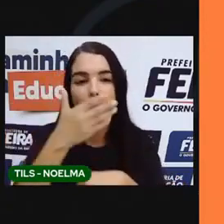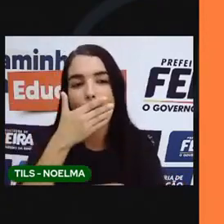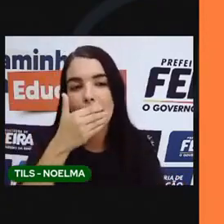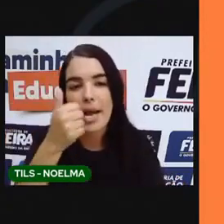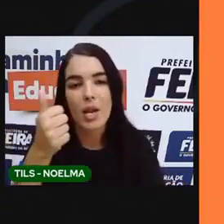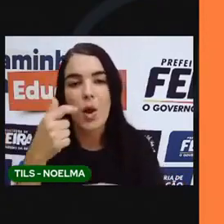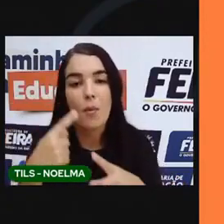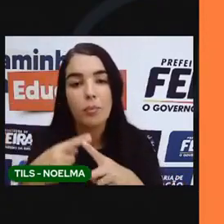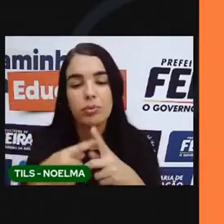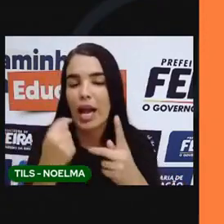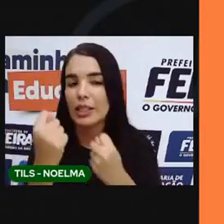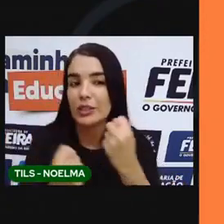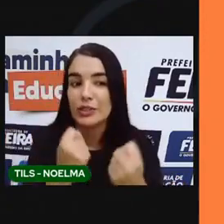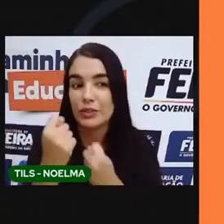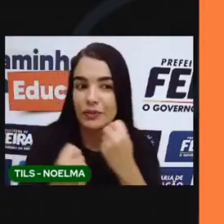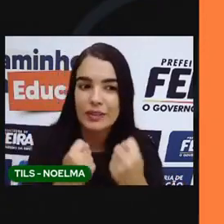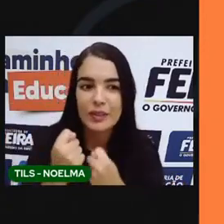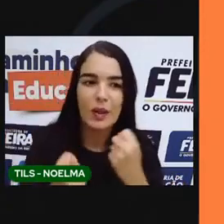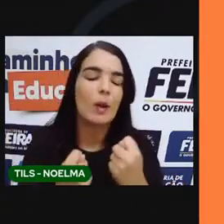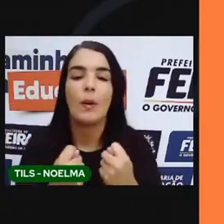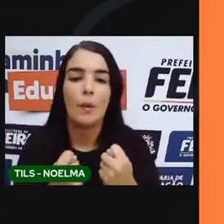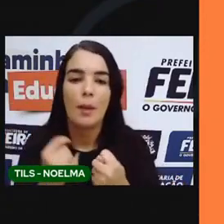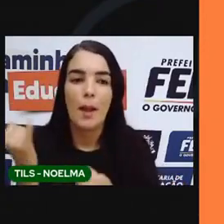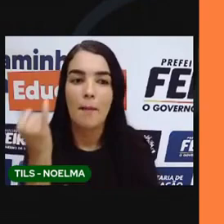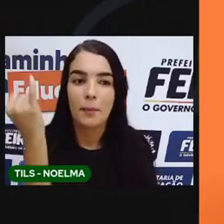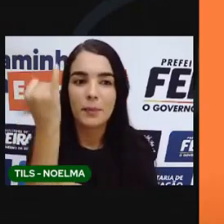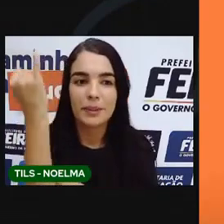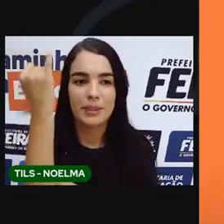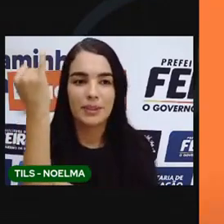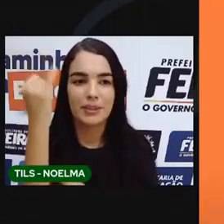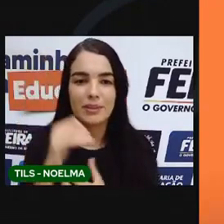econômicas importantes para essa região.